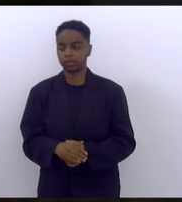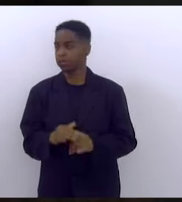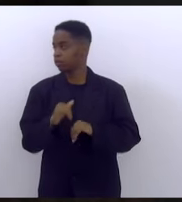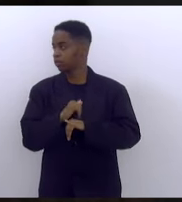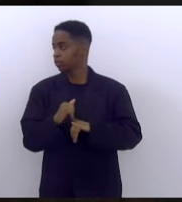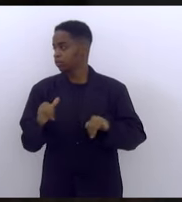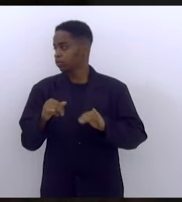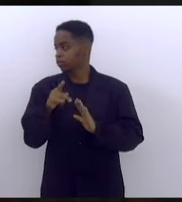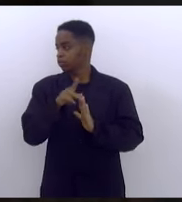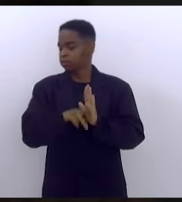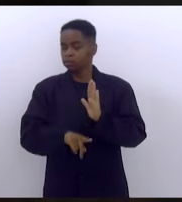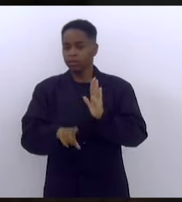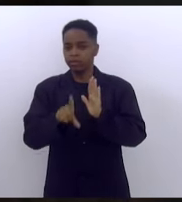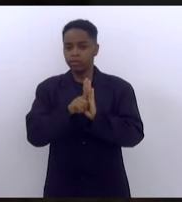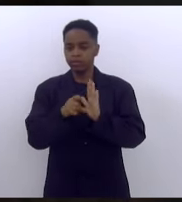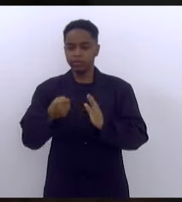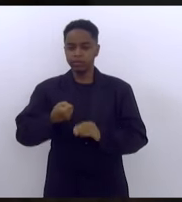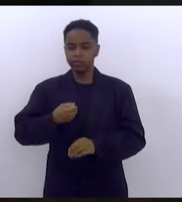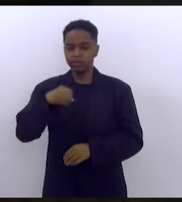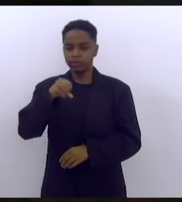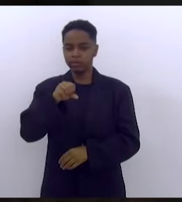Anuncio projeto de lei número